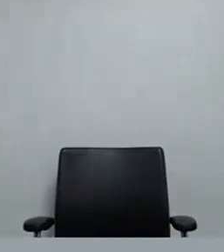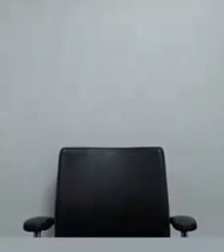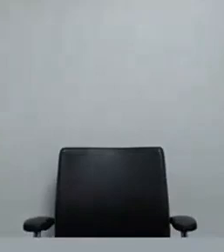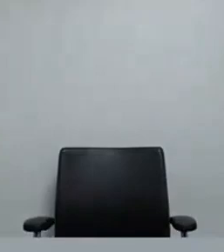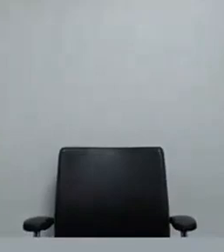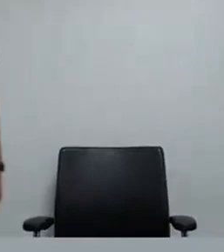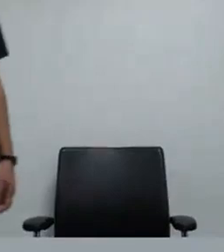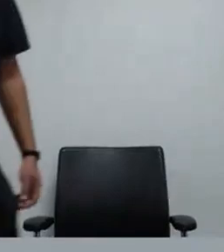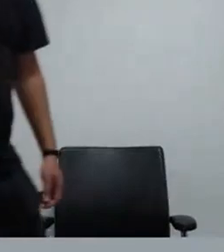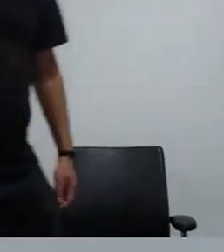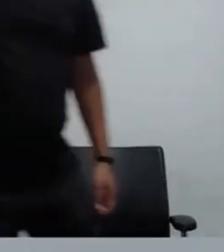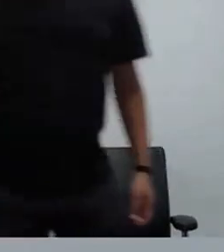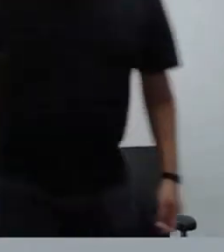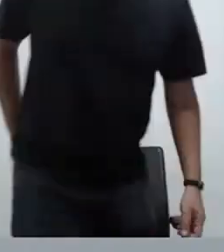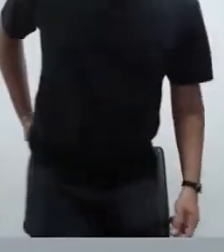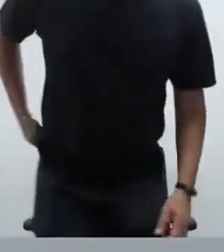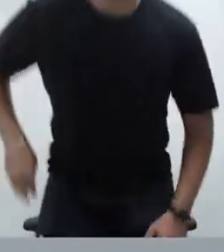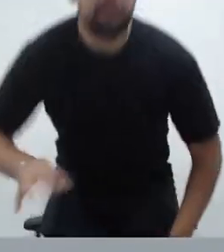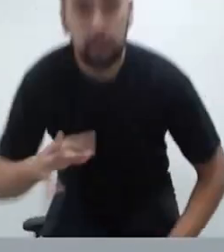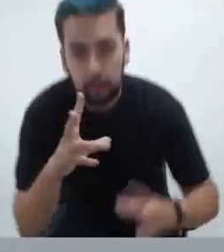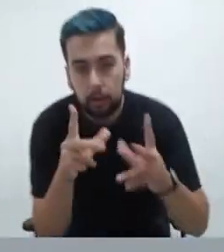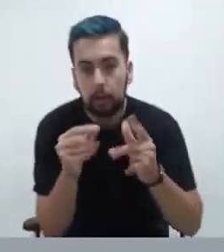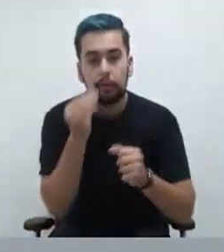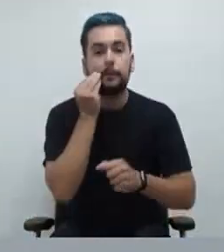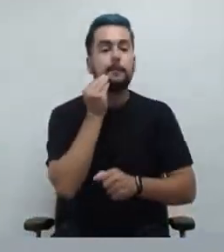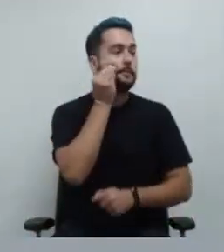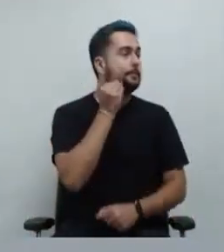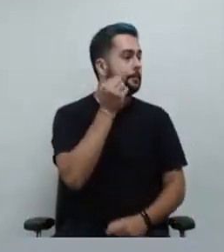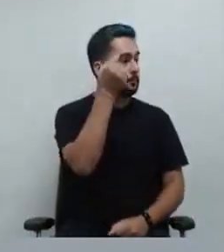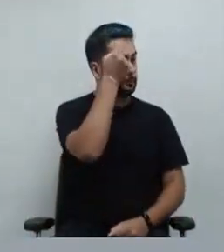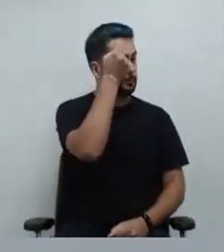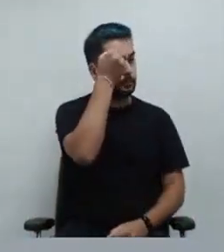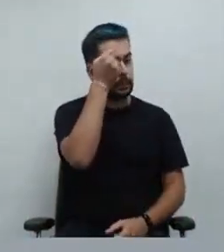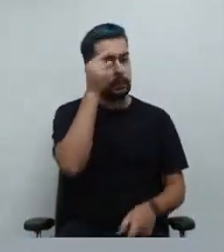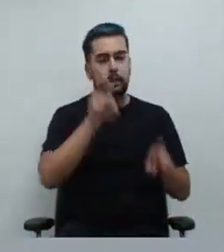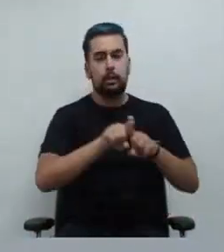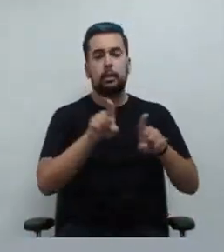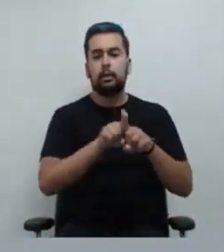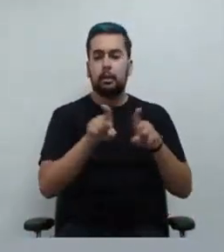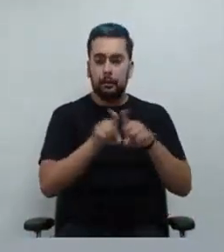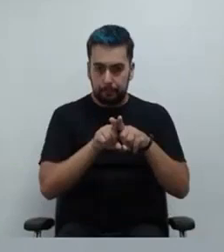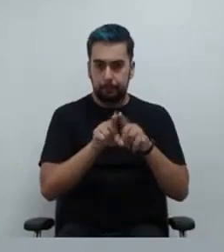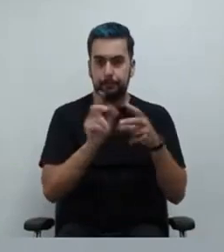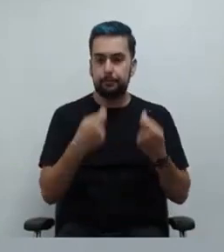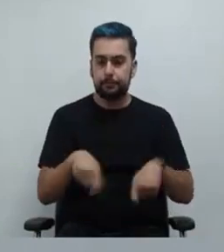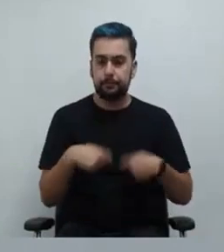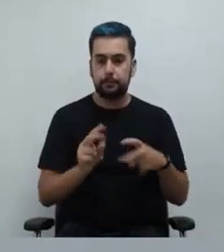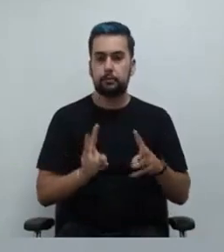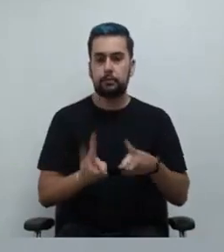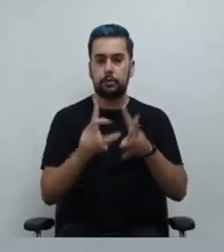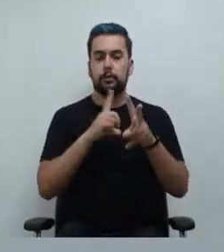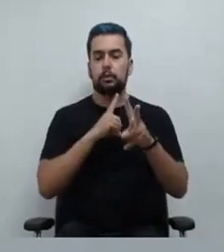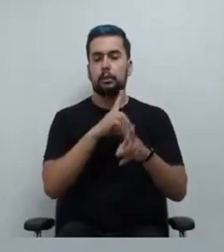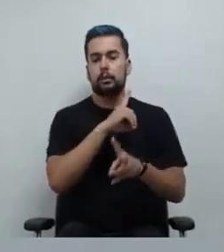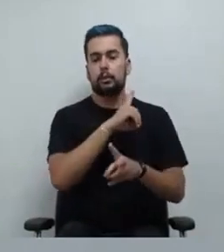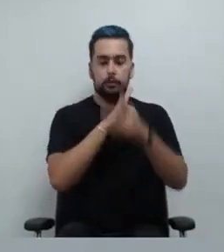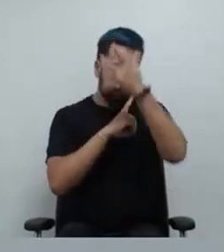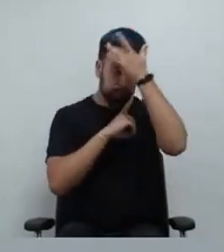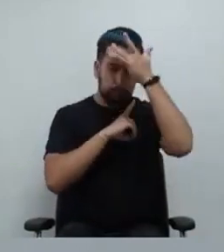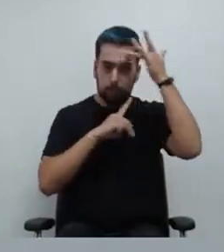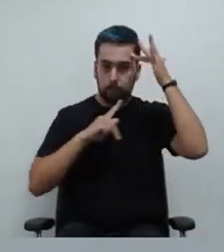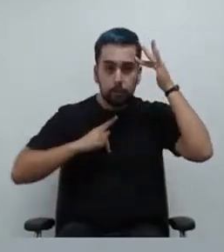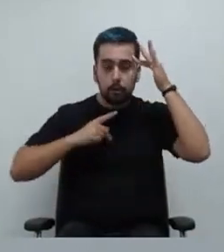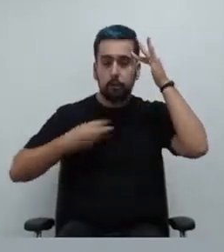novas, sem grandes experiências, então é muito importante pensar, inclusive, na necessidade sempre ali de ter os defensores